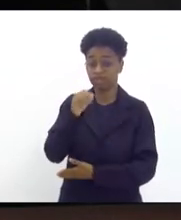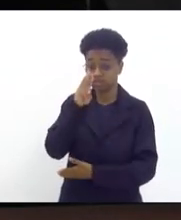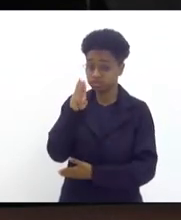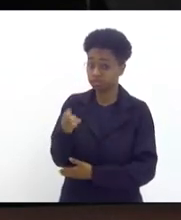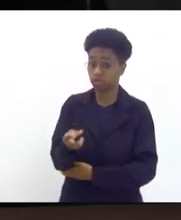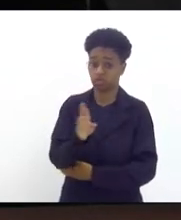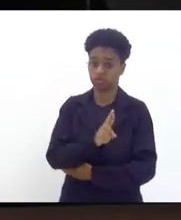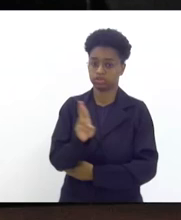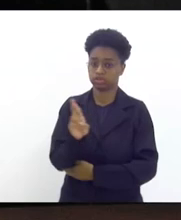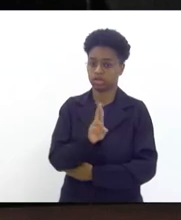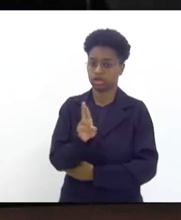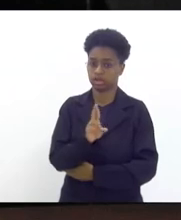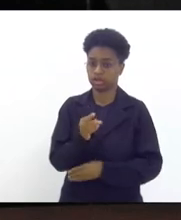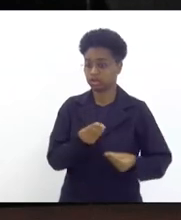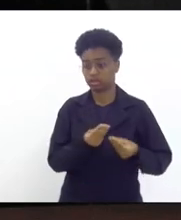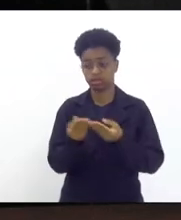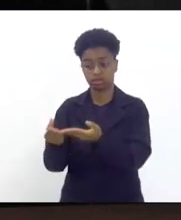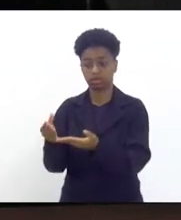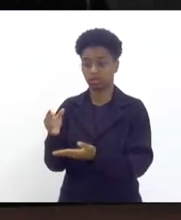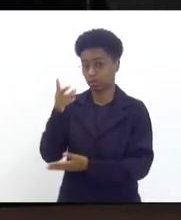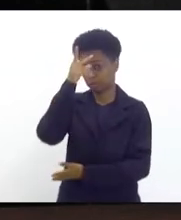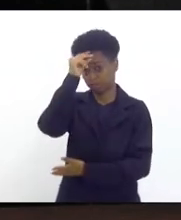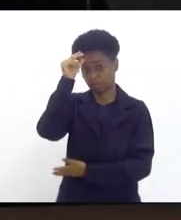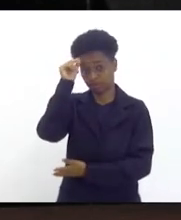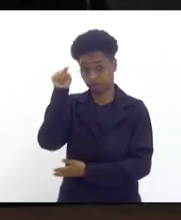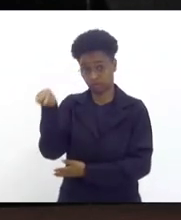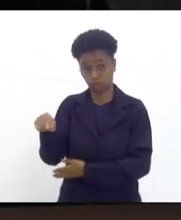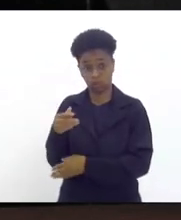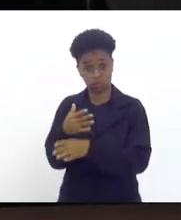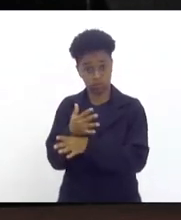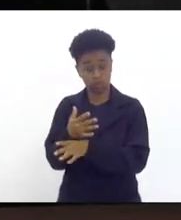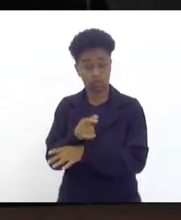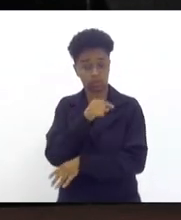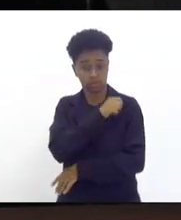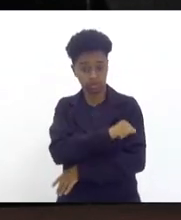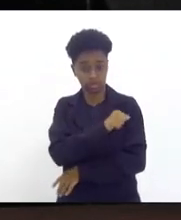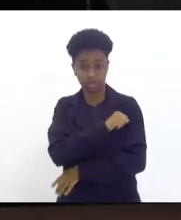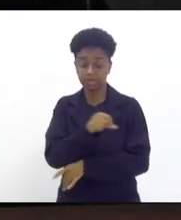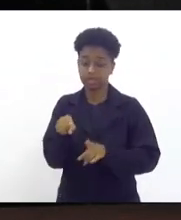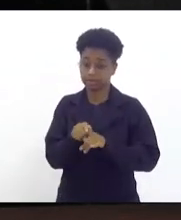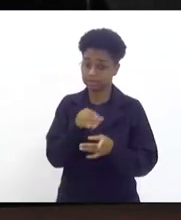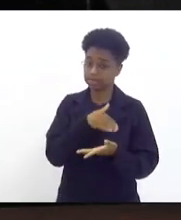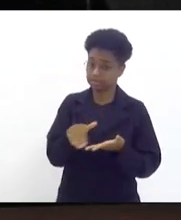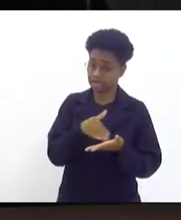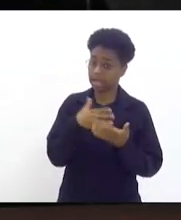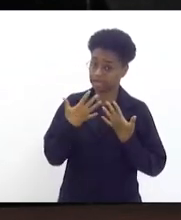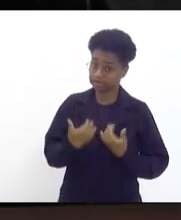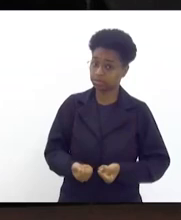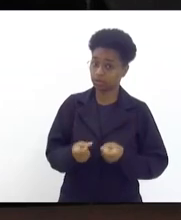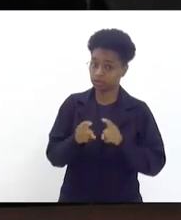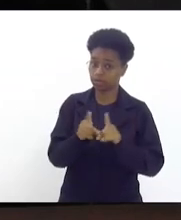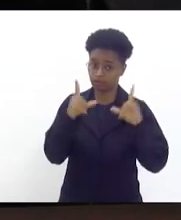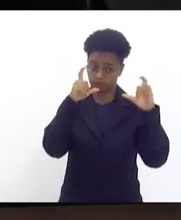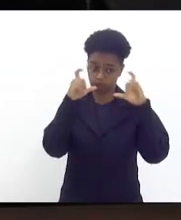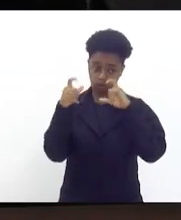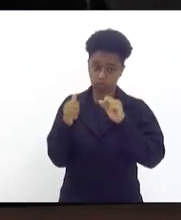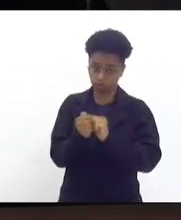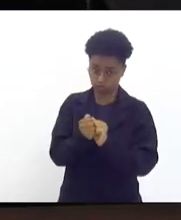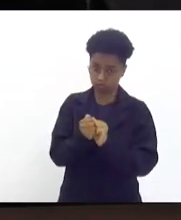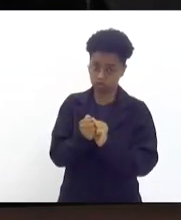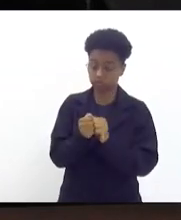milhões de reais para a Prefeitura do Rio de Janeiro e a secretária logo a carne veio aqui receber e tirou foto